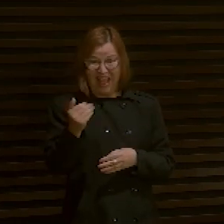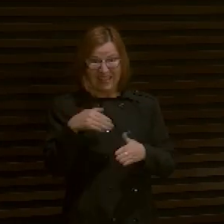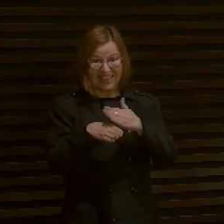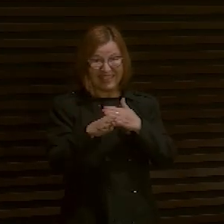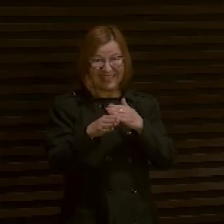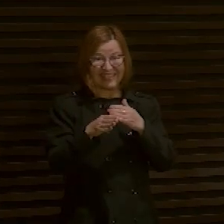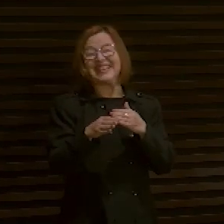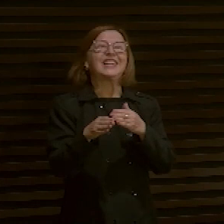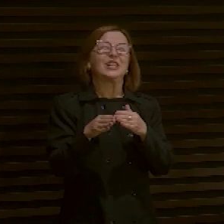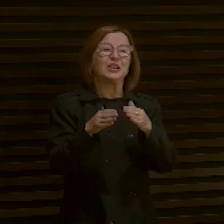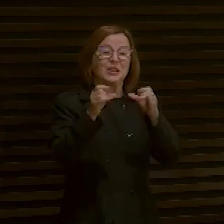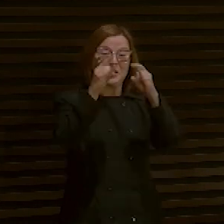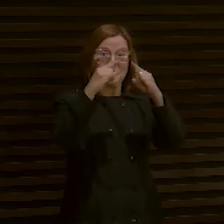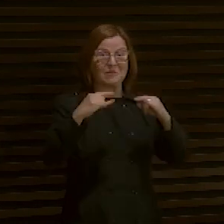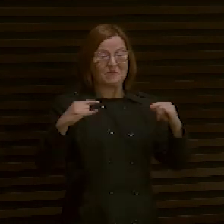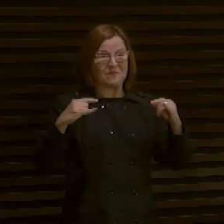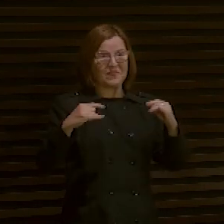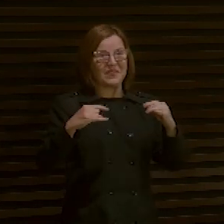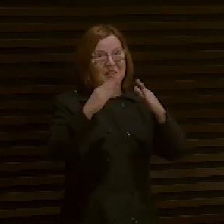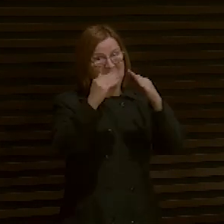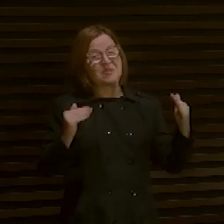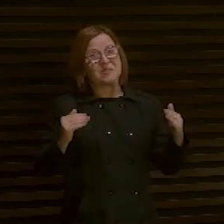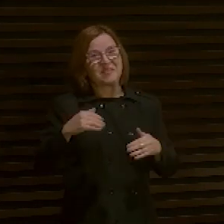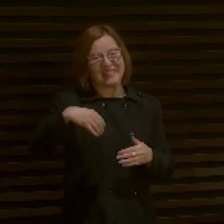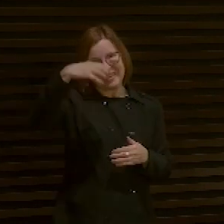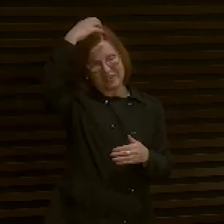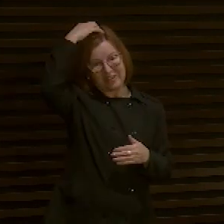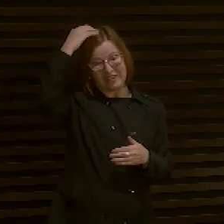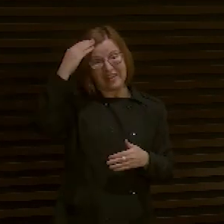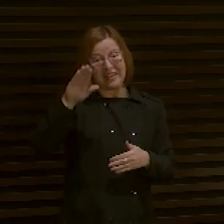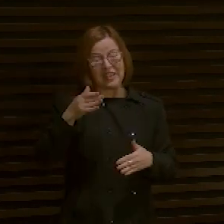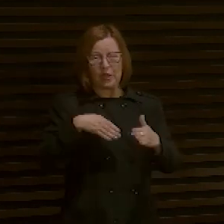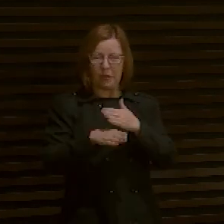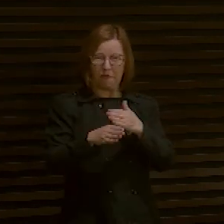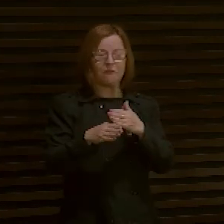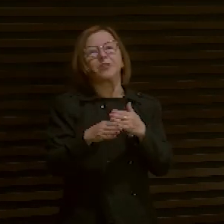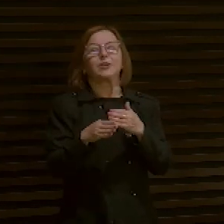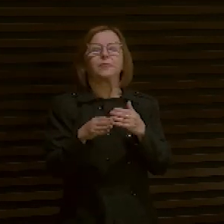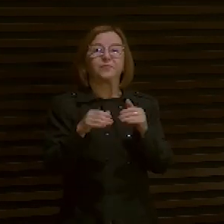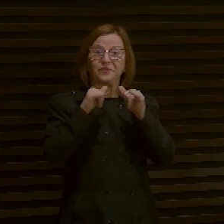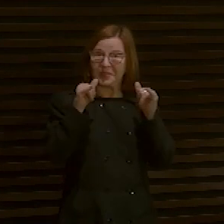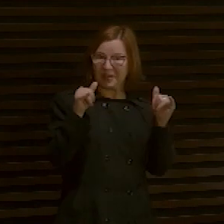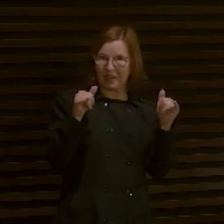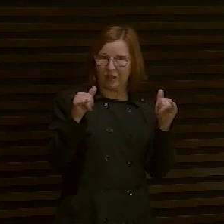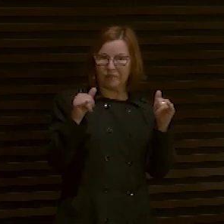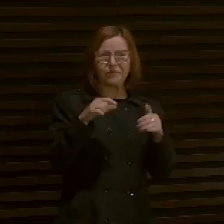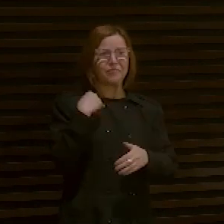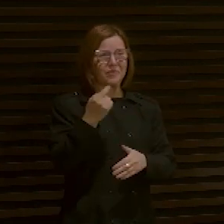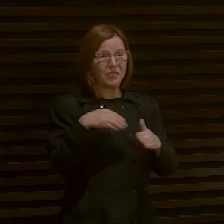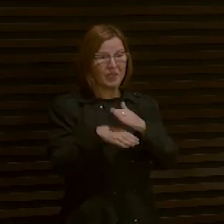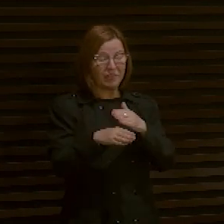no palácio real." Assim eles foram e gritaram para os porteiros da cidade, anunciando o seguinte: "Fomos ao arraial